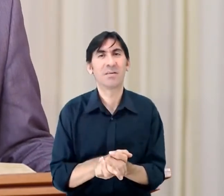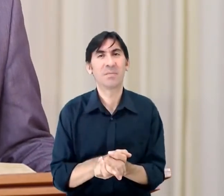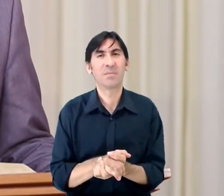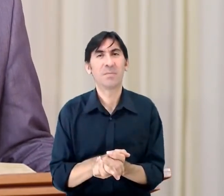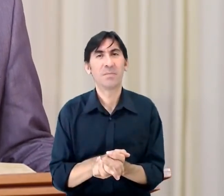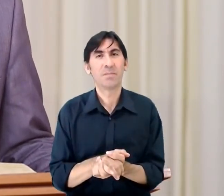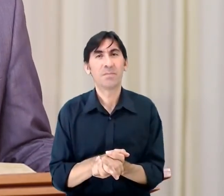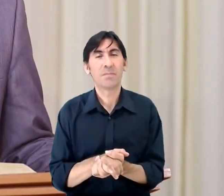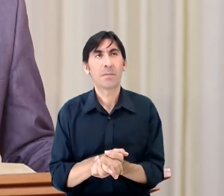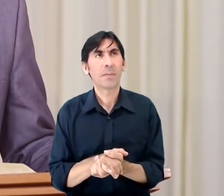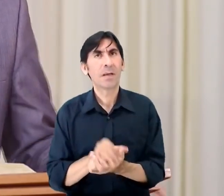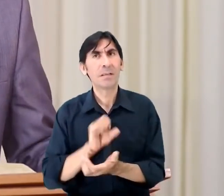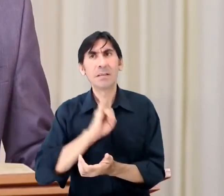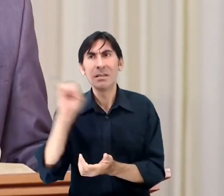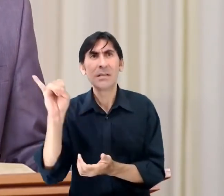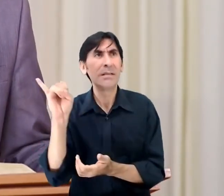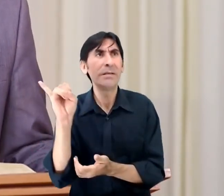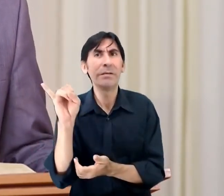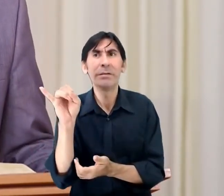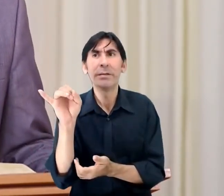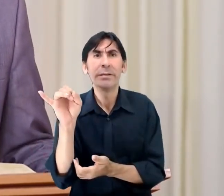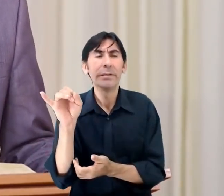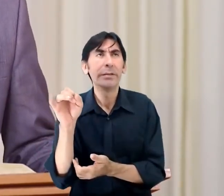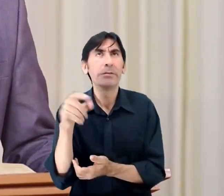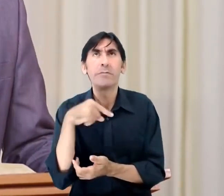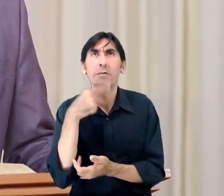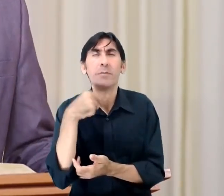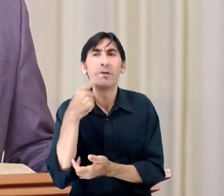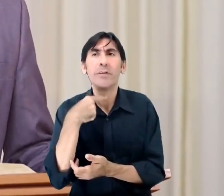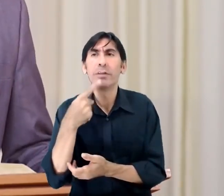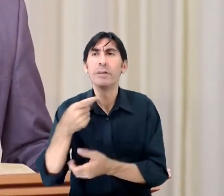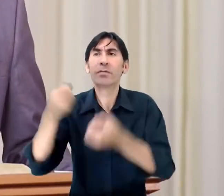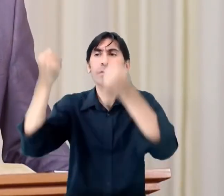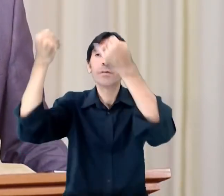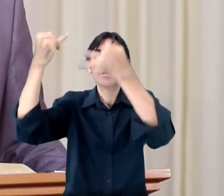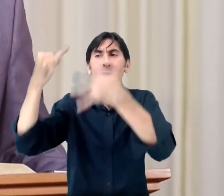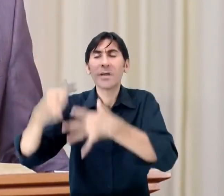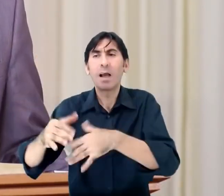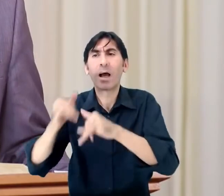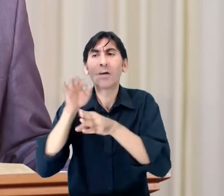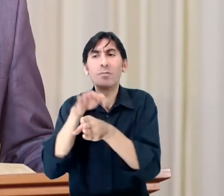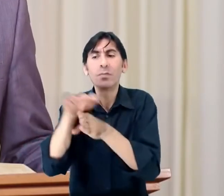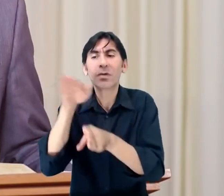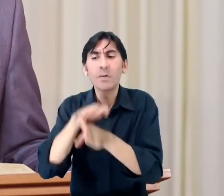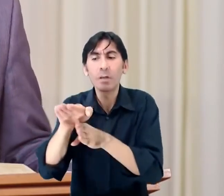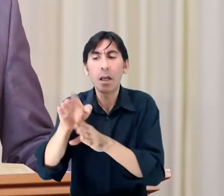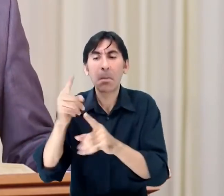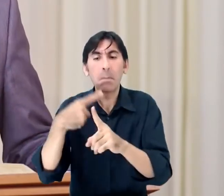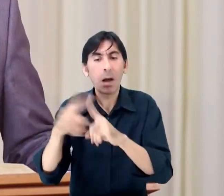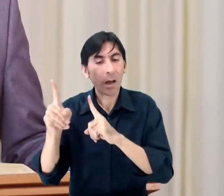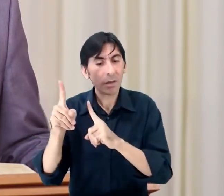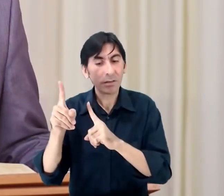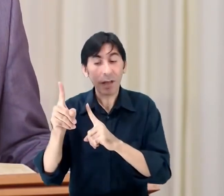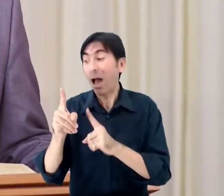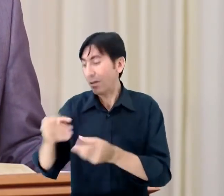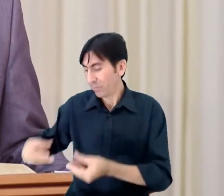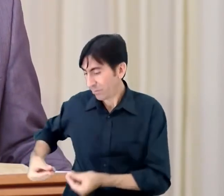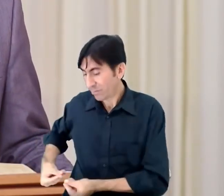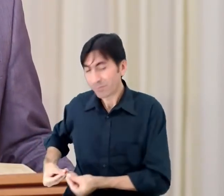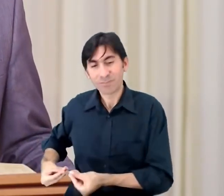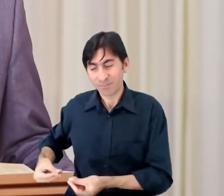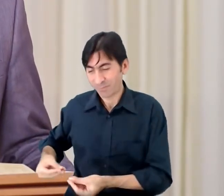seus colegas durante o horário de trabalho, mas você pode estender a sua mão e deixar com eles uma